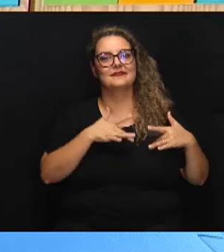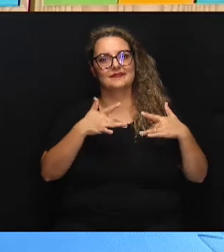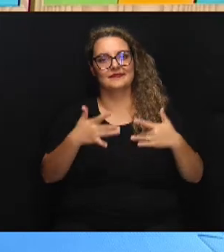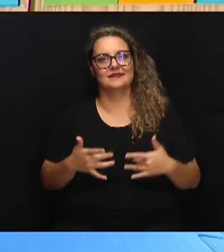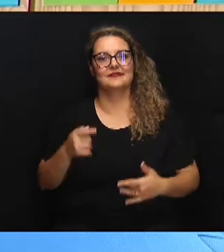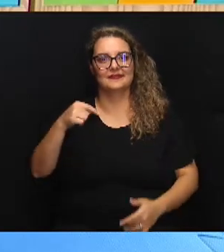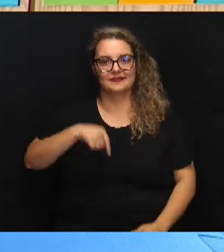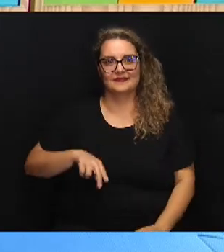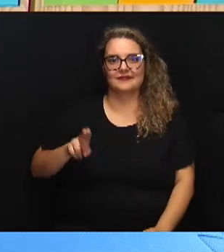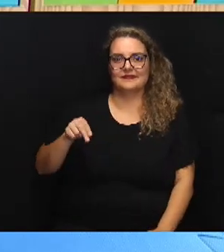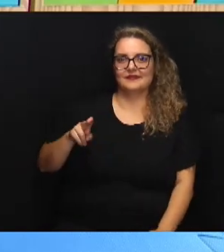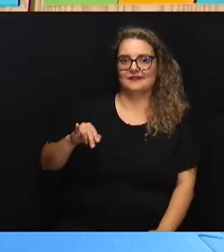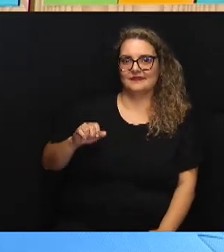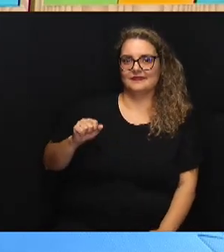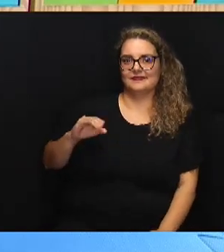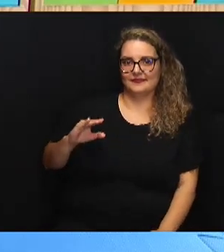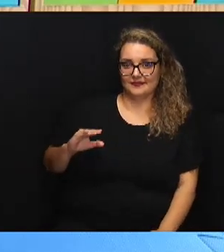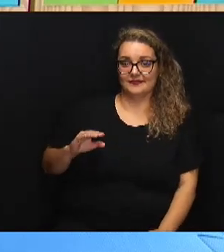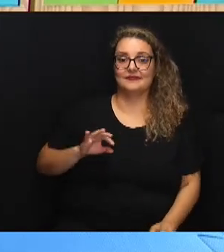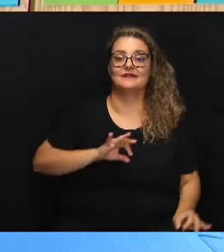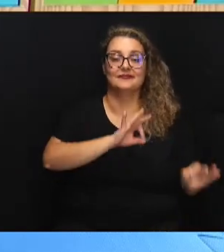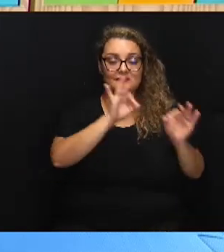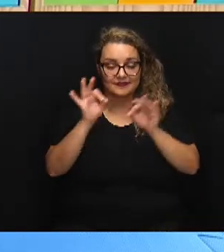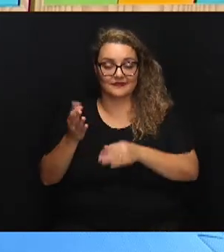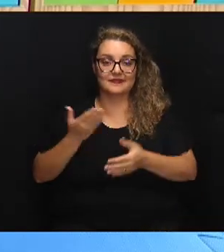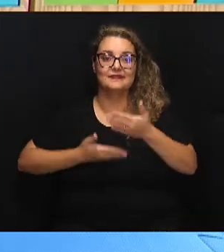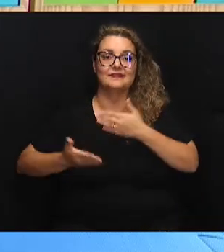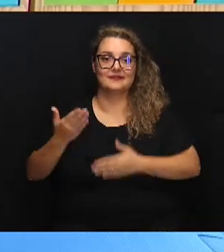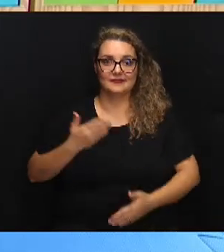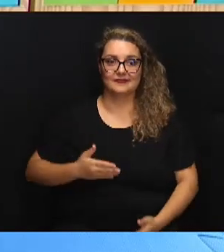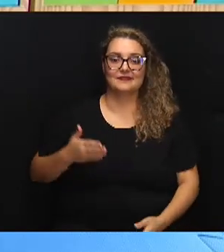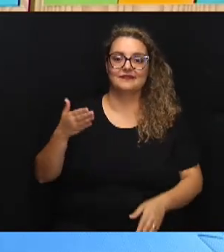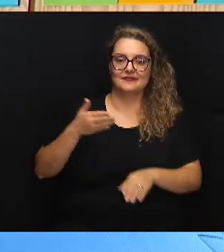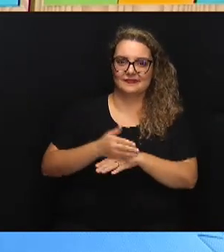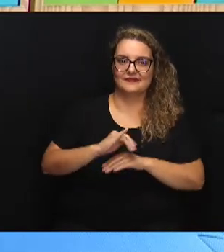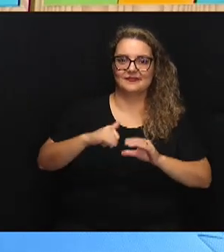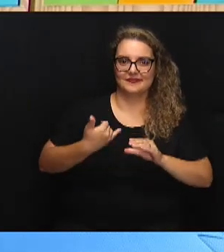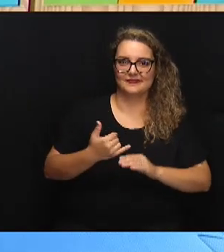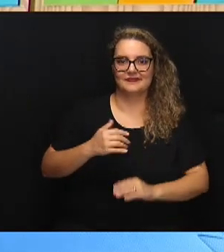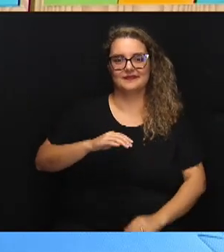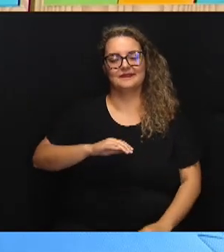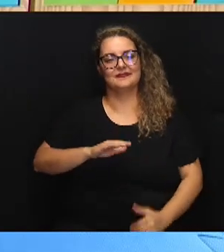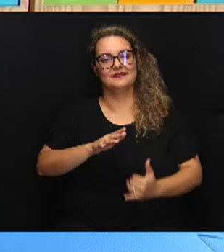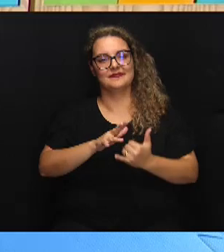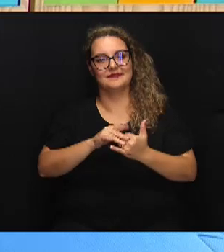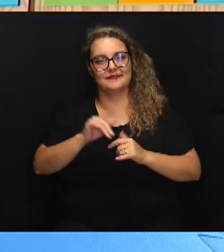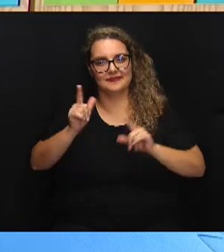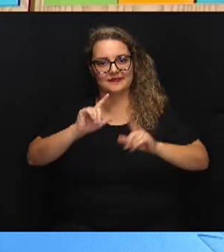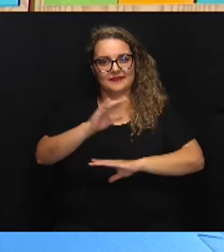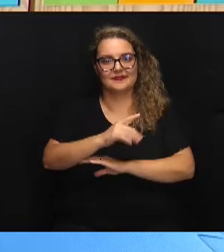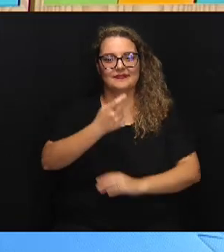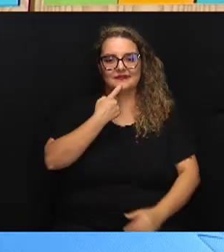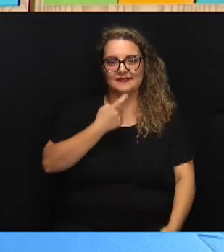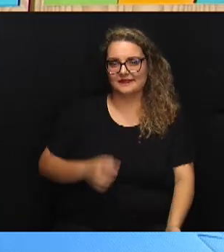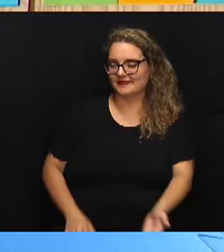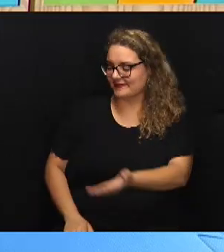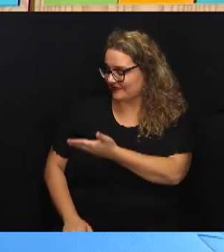na Uniasec, quiser reassistir ou compartilhar, acesse o YouTube da TV Câmara Campinas, na aba Mãos